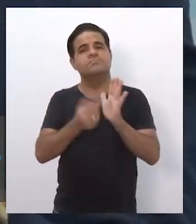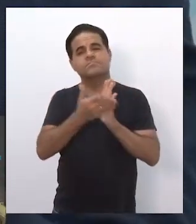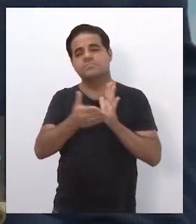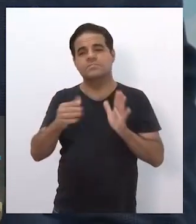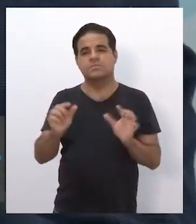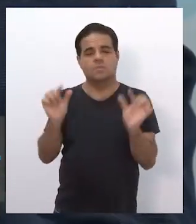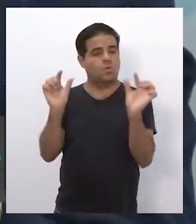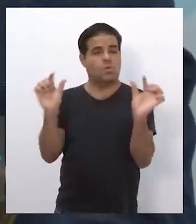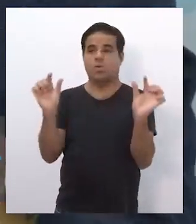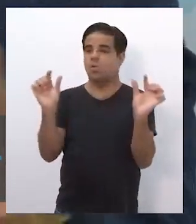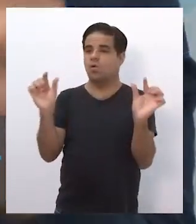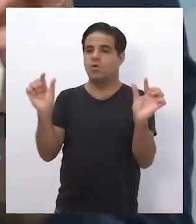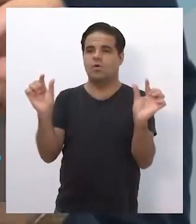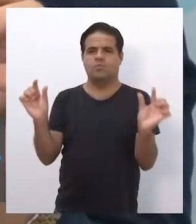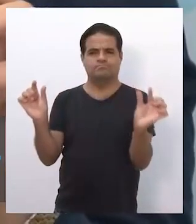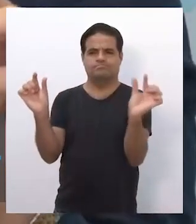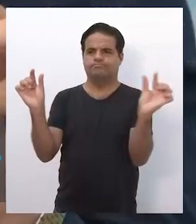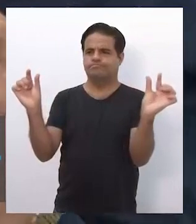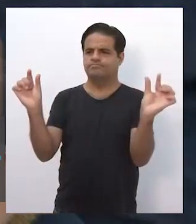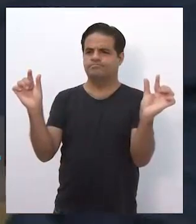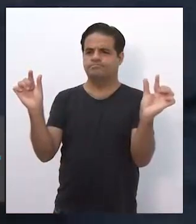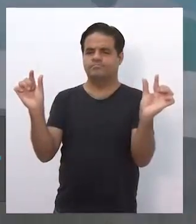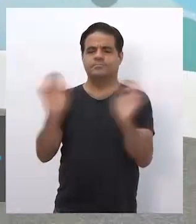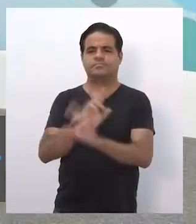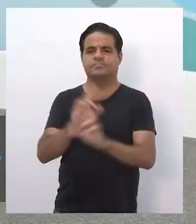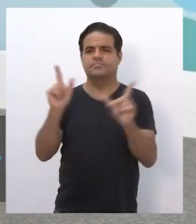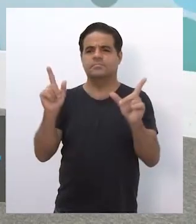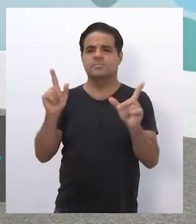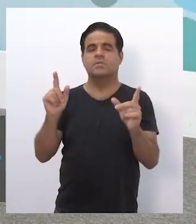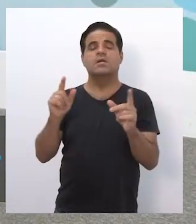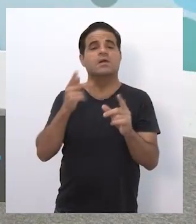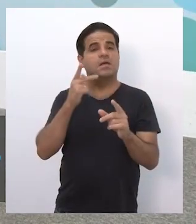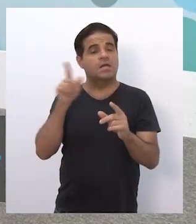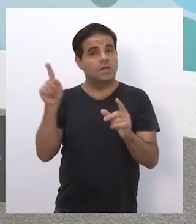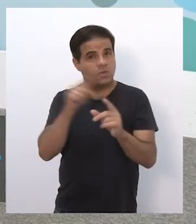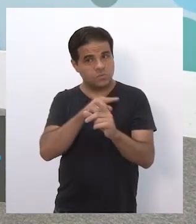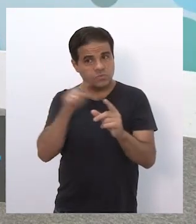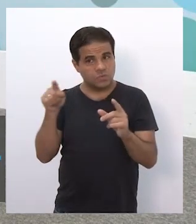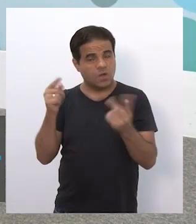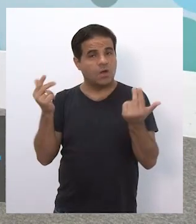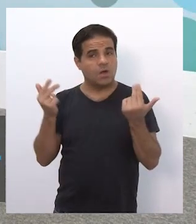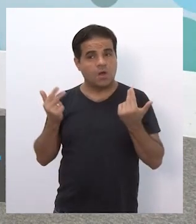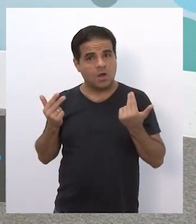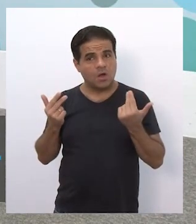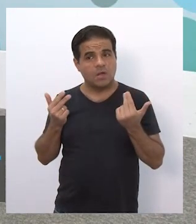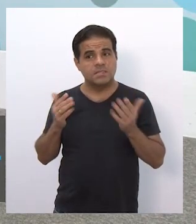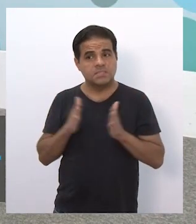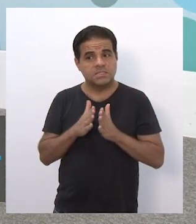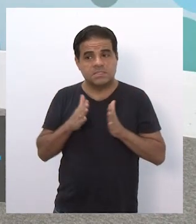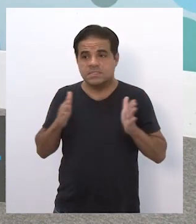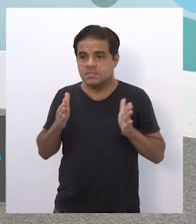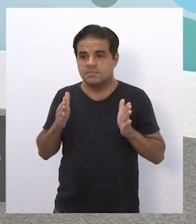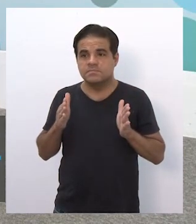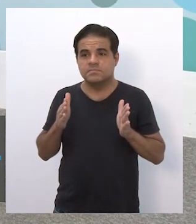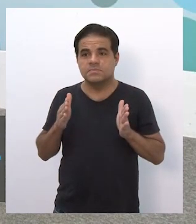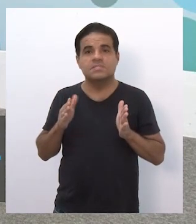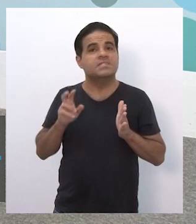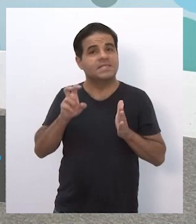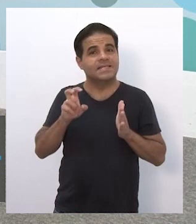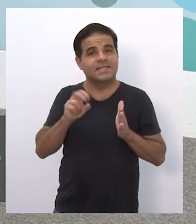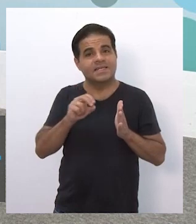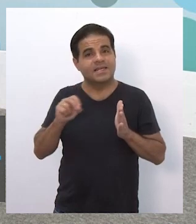Olha a grossura. E se eu falar para vocês que os dois têm o mesmo tamanho, os dois são de 500